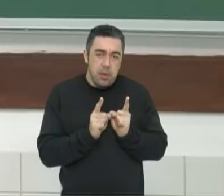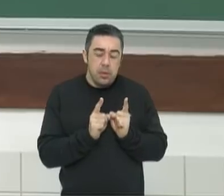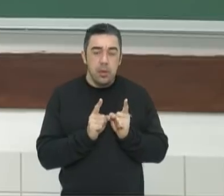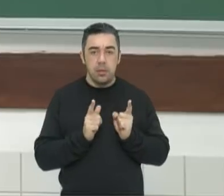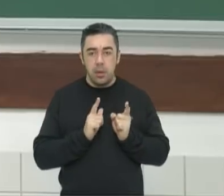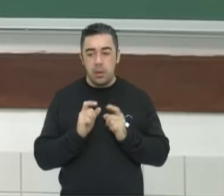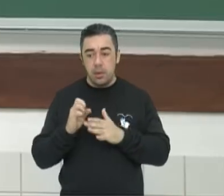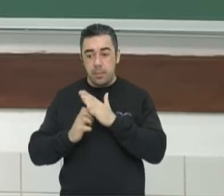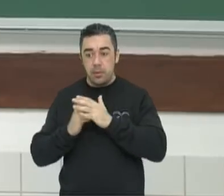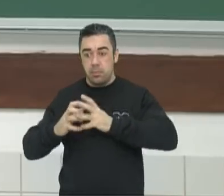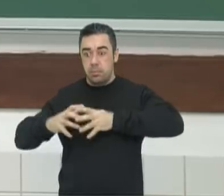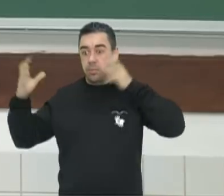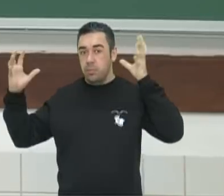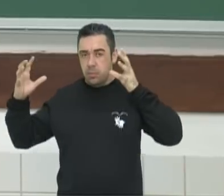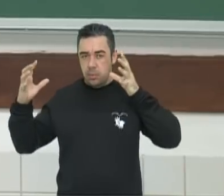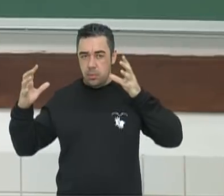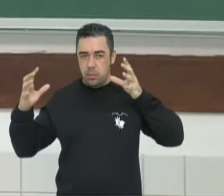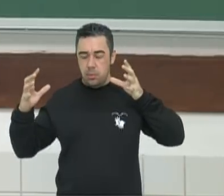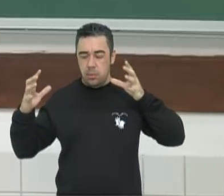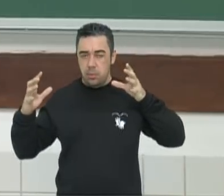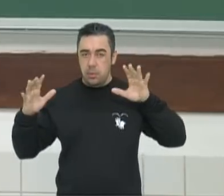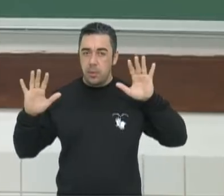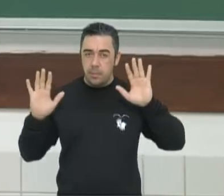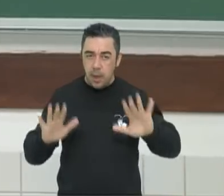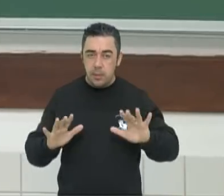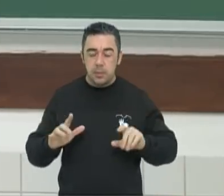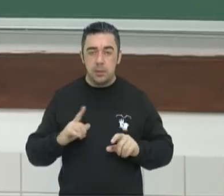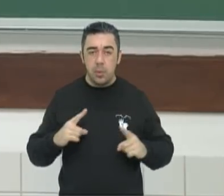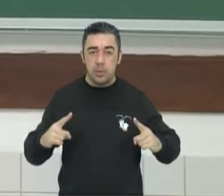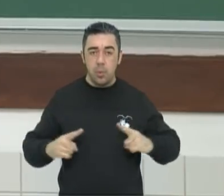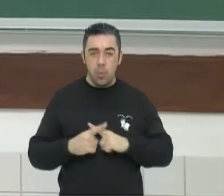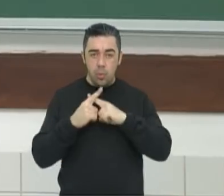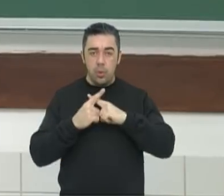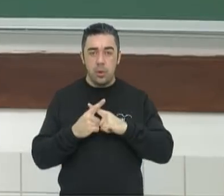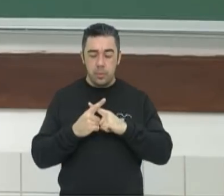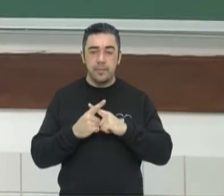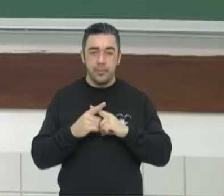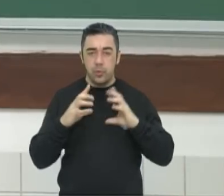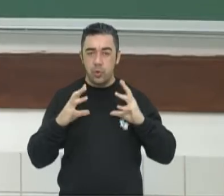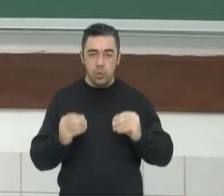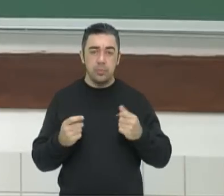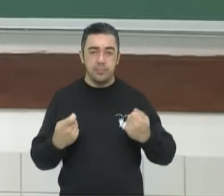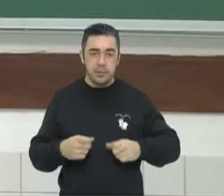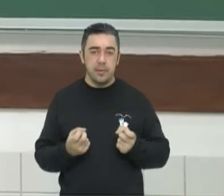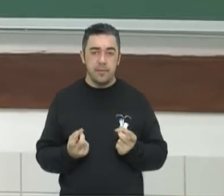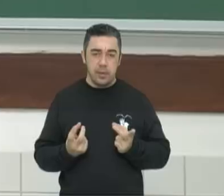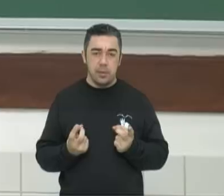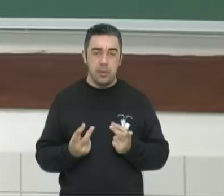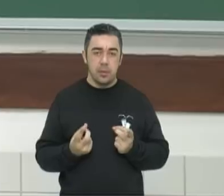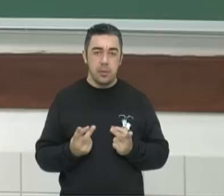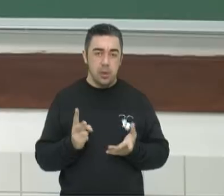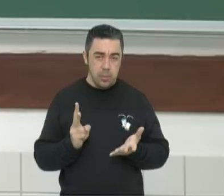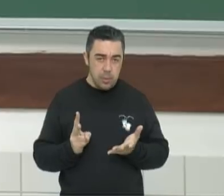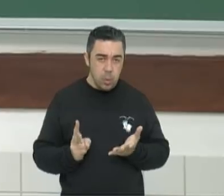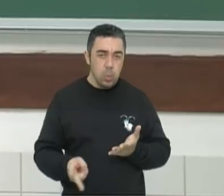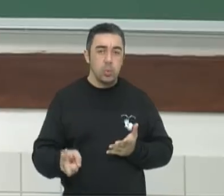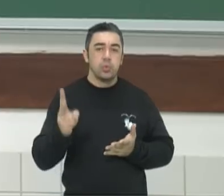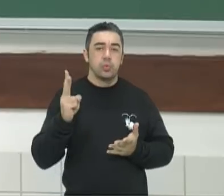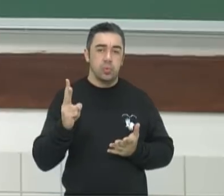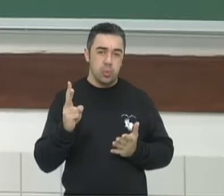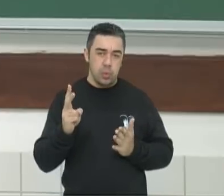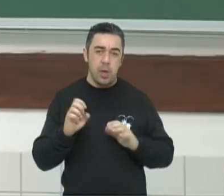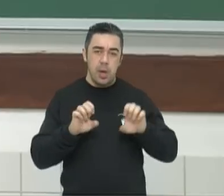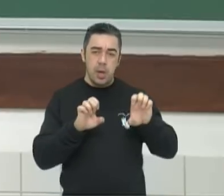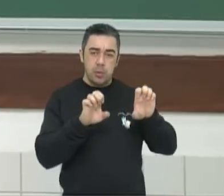grandes indústrias. E por conta dessa concorrência, todos precisam vender para manter sua estrutura, para pagar